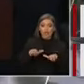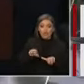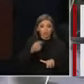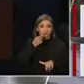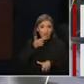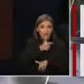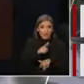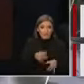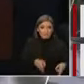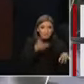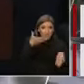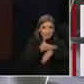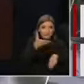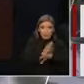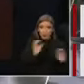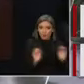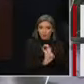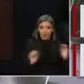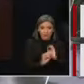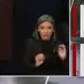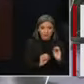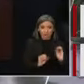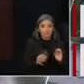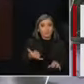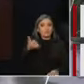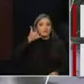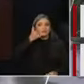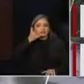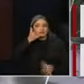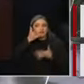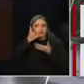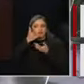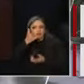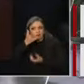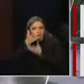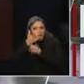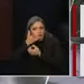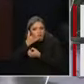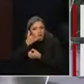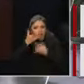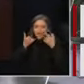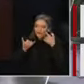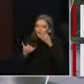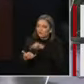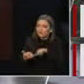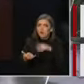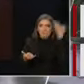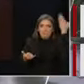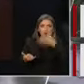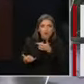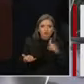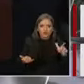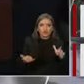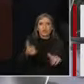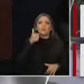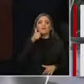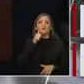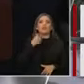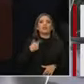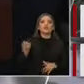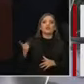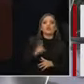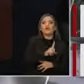prédio, rastreado o telefone dela e do marido, não se encontrou prova nenhuma, e eu